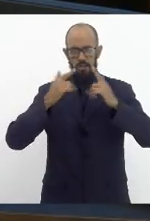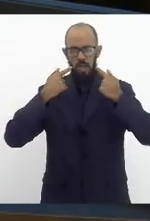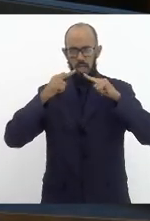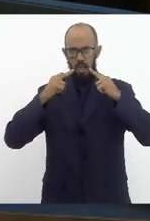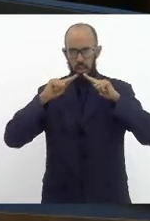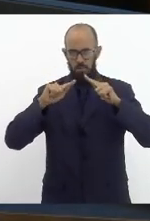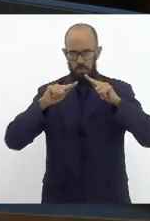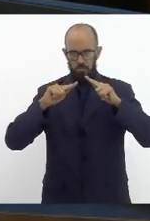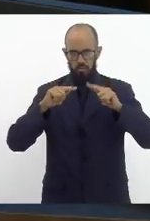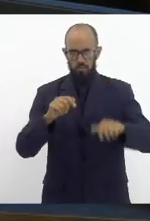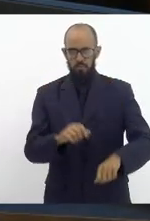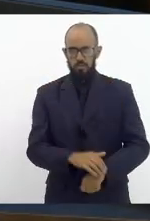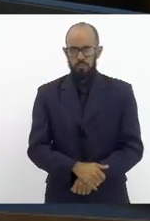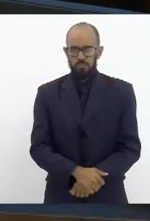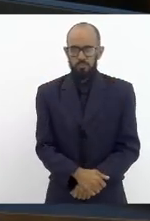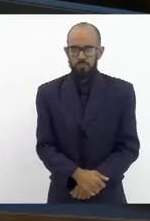casa.